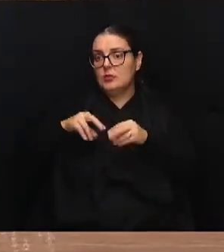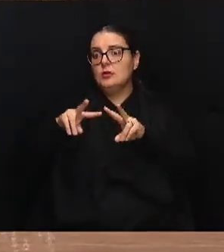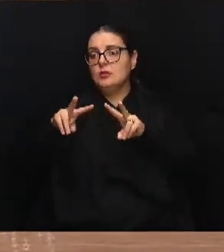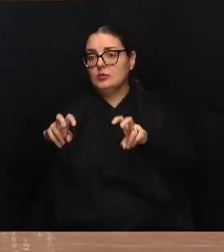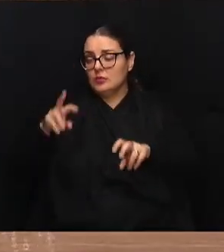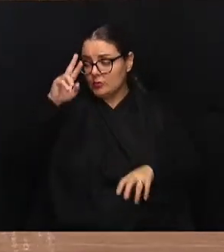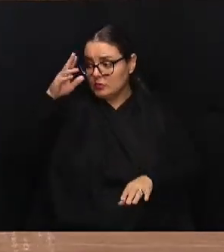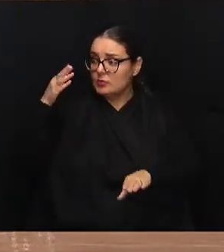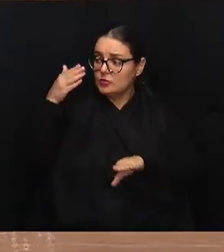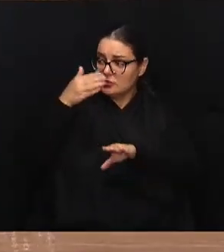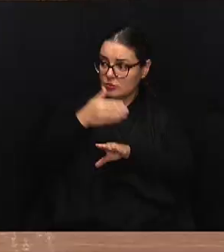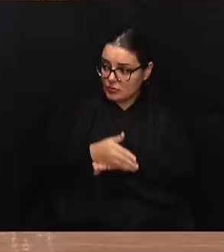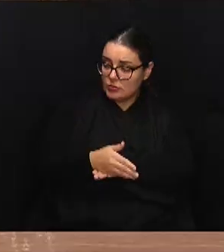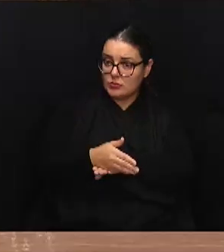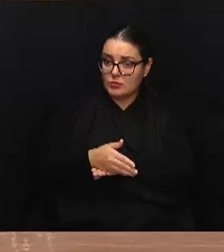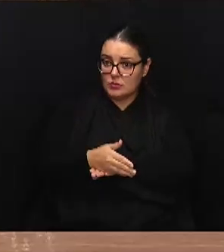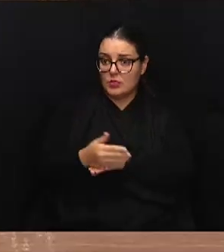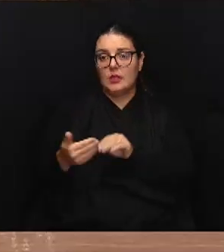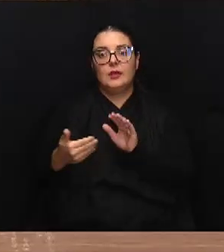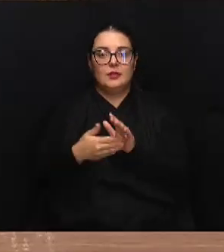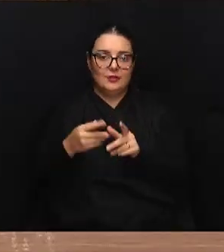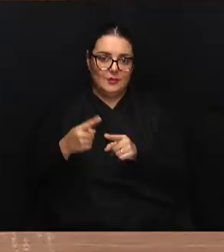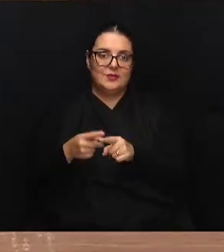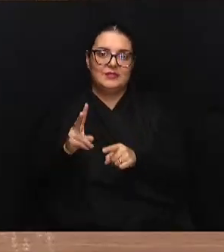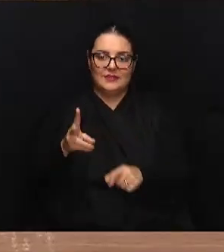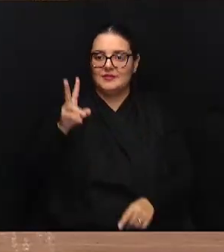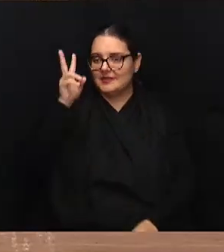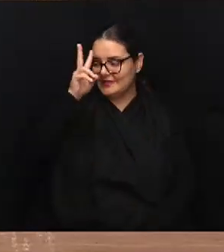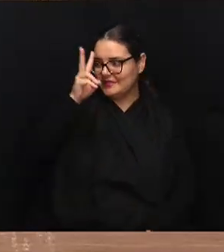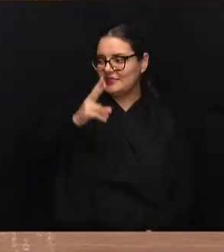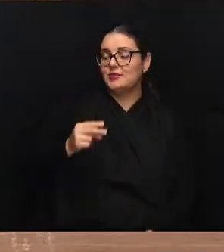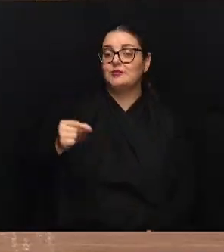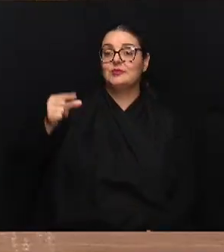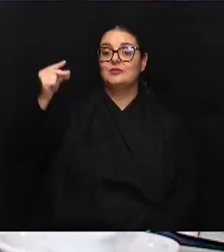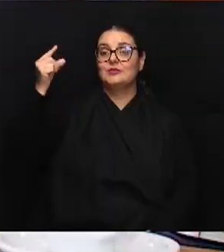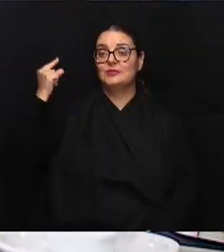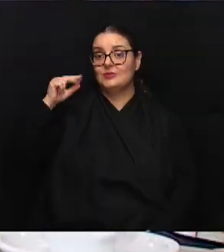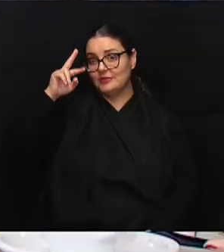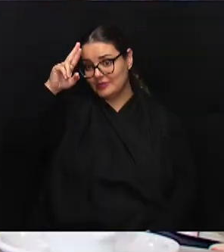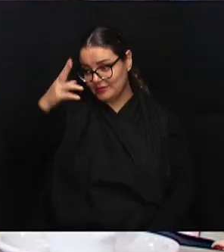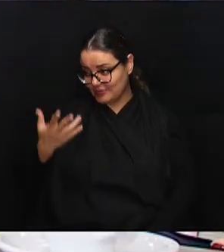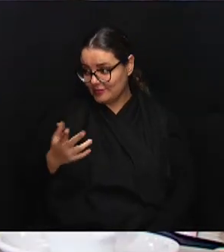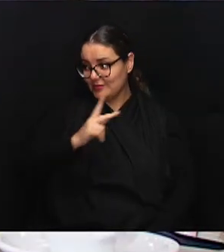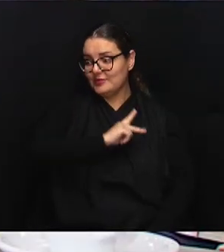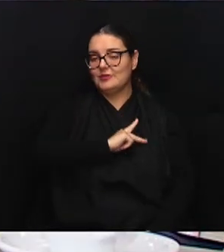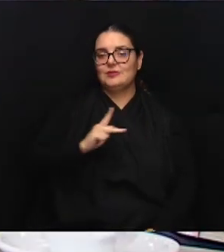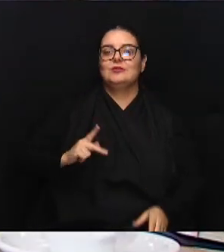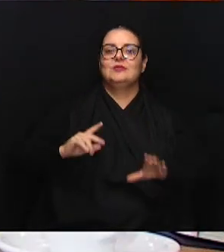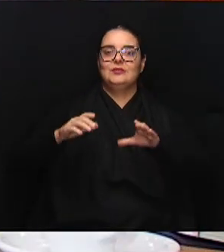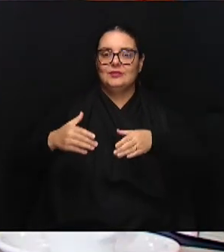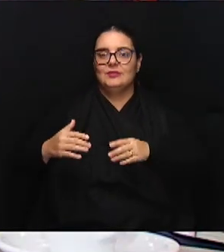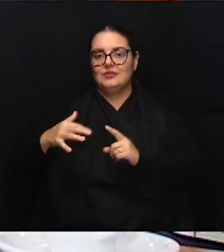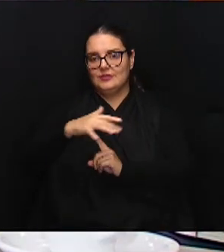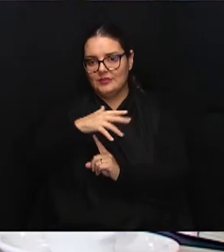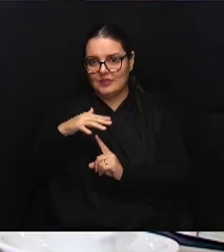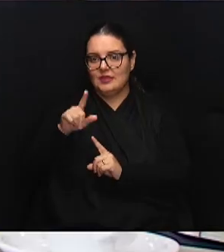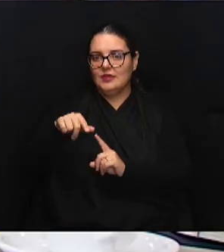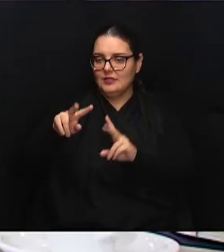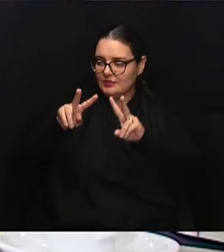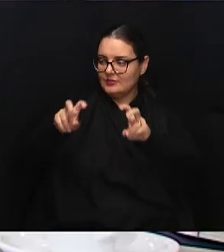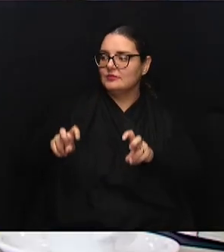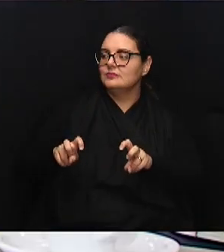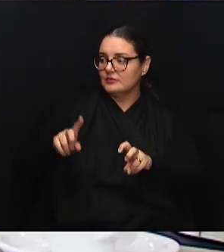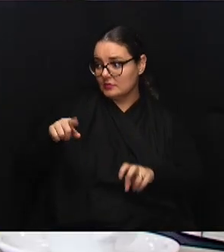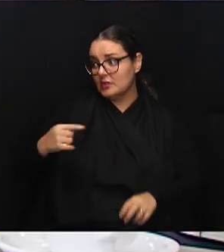senhor participou, até porque a gente sempre lembra, né, por muitos anos o senhor foi presidente da Comissão de Meio Ambiente, é um tema que é